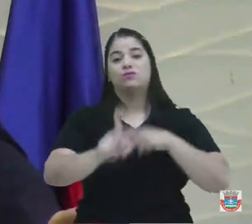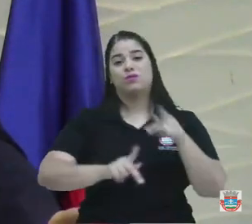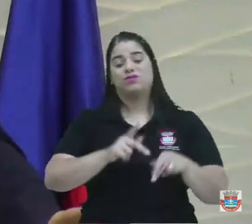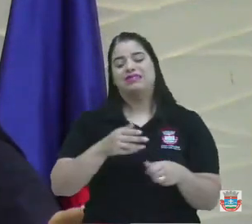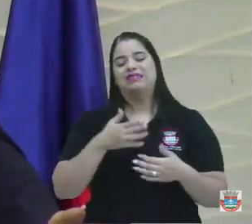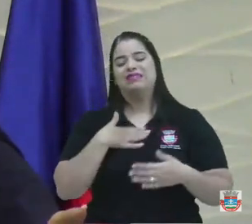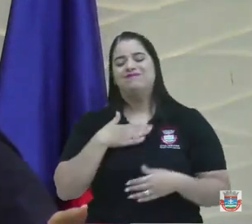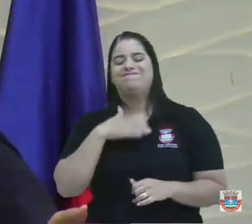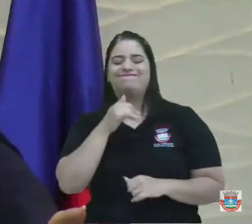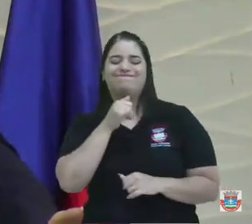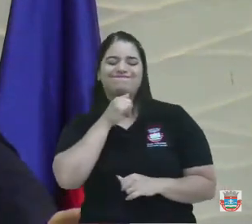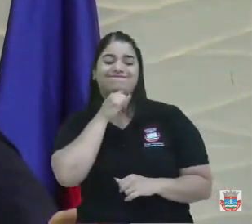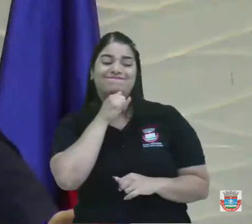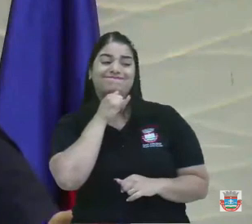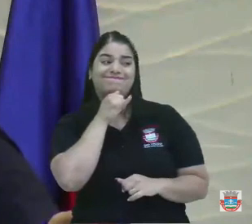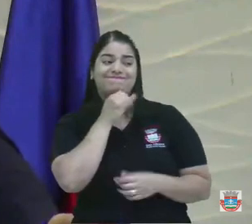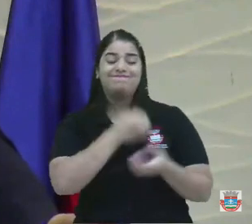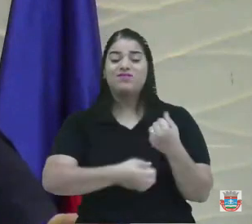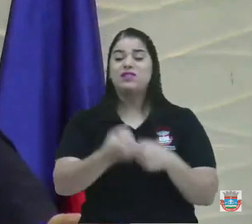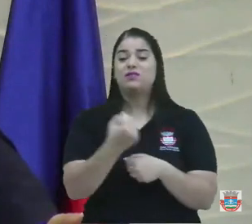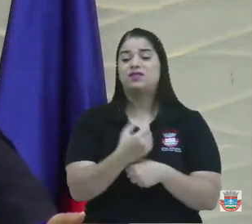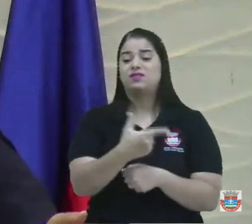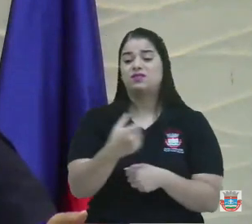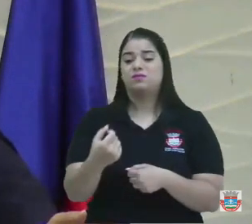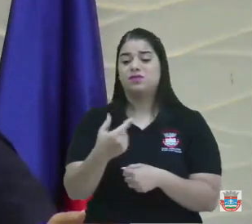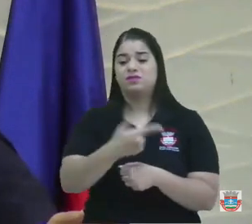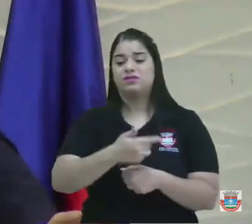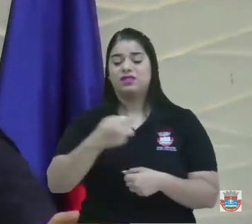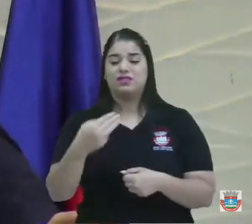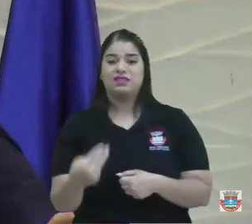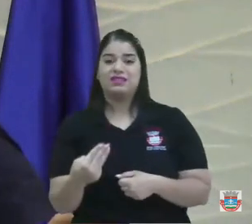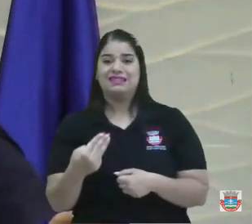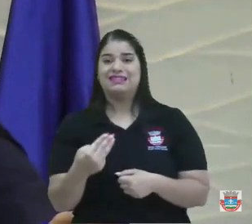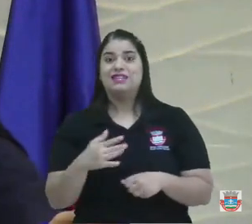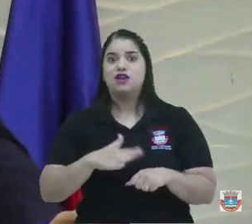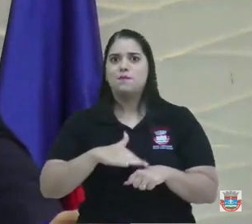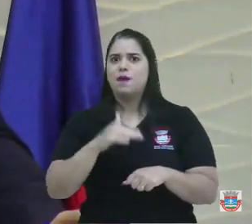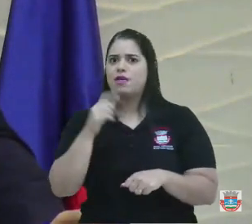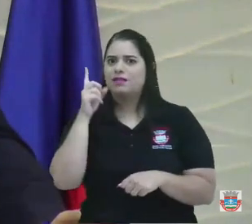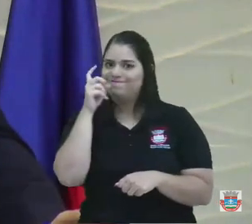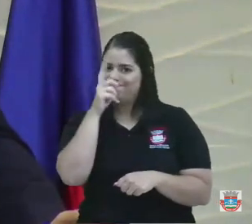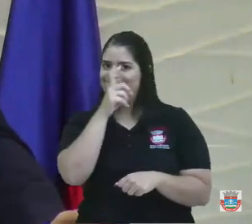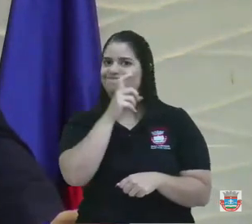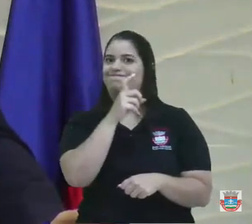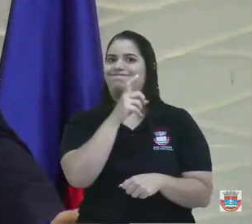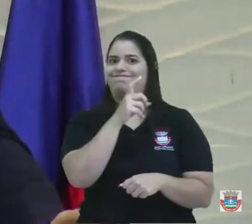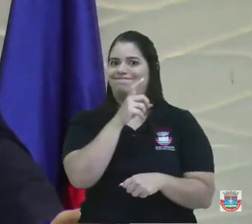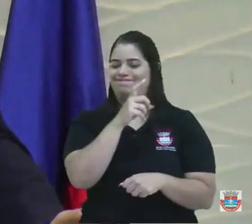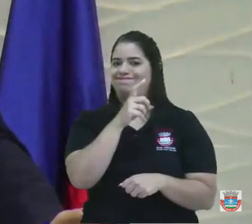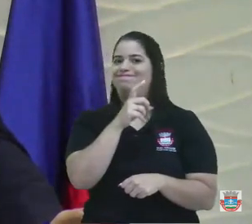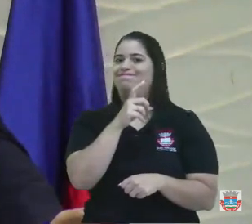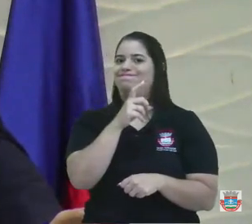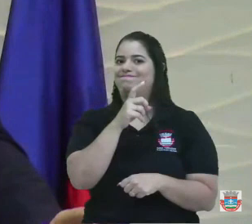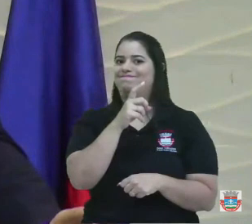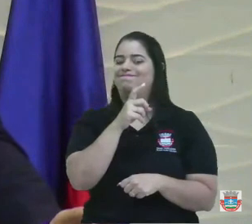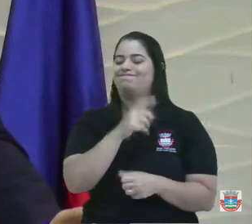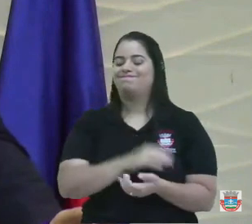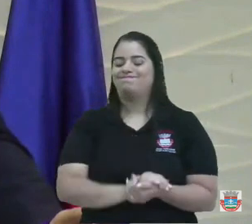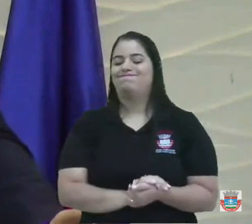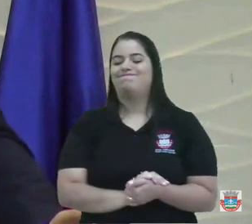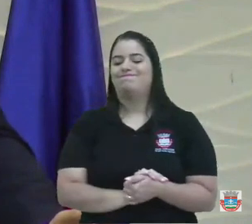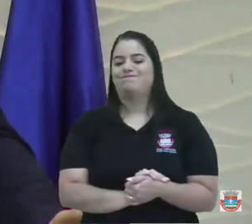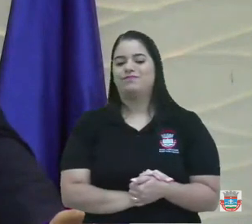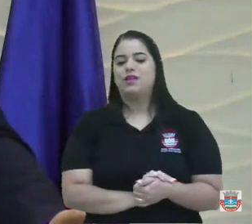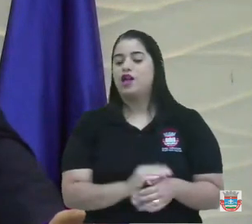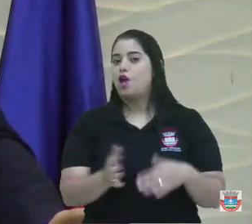tristeza é que a gente vai ter um 2023 muito mais difícil do que o ano de 2022, e digo isso